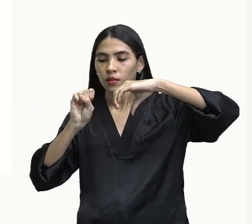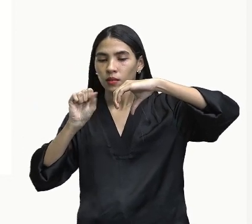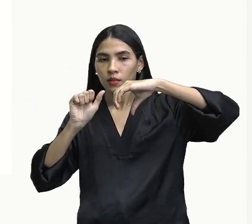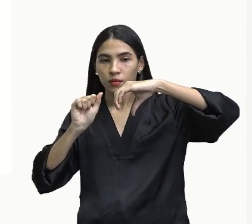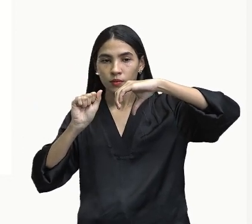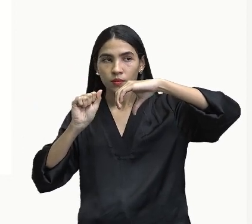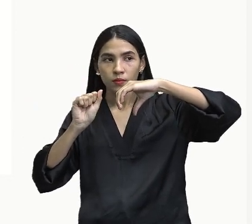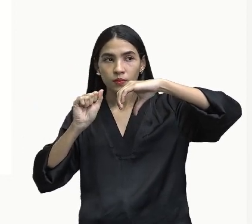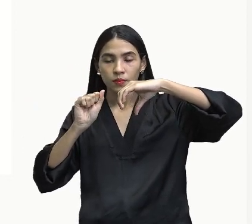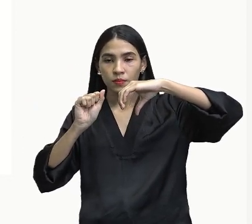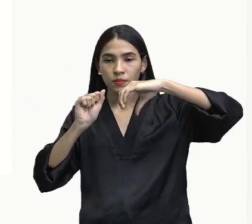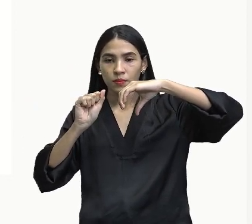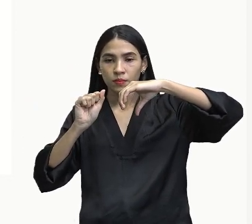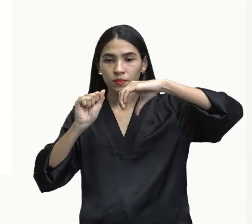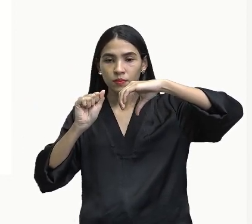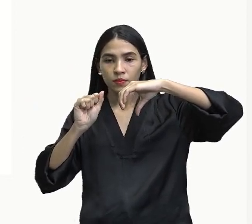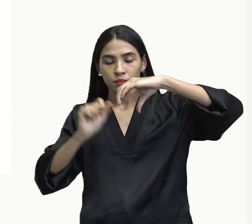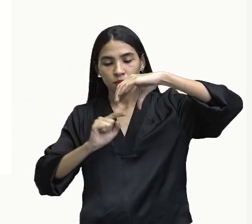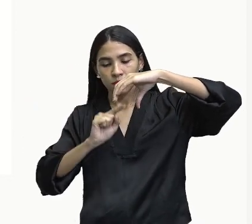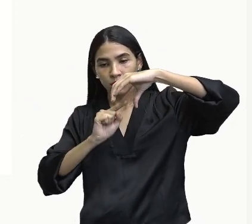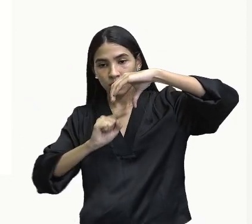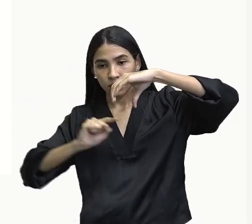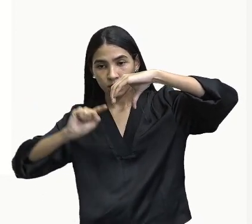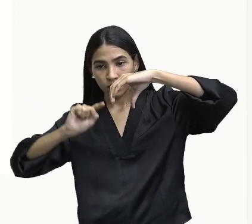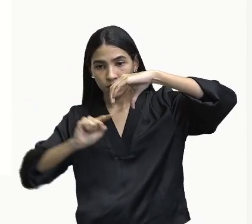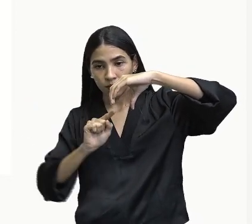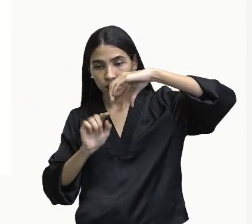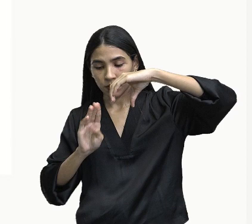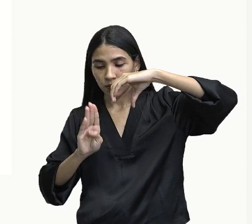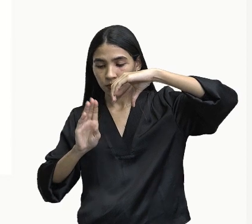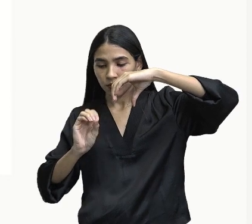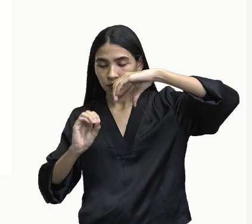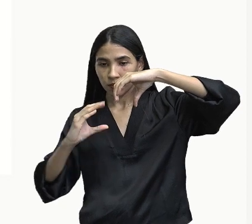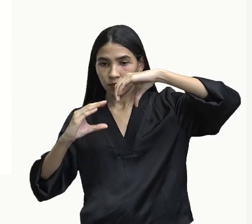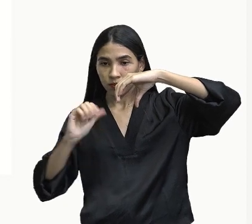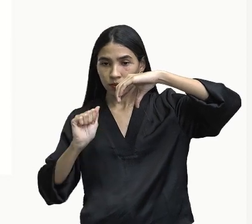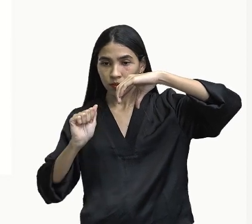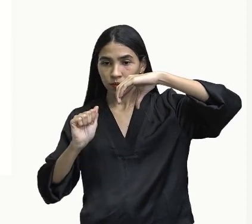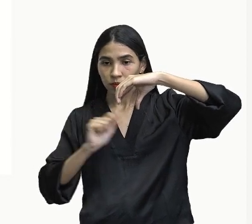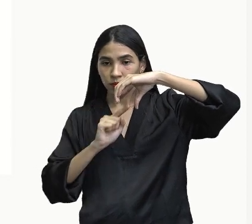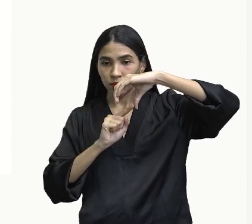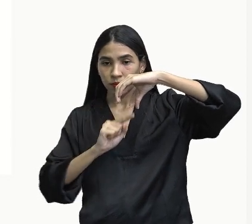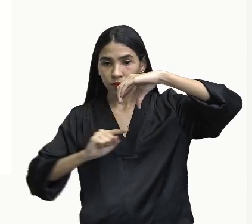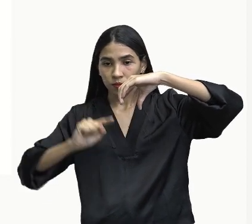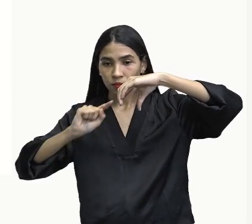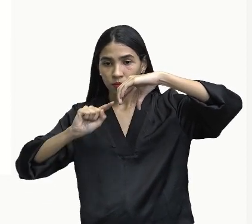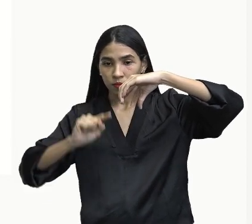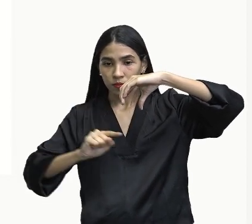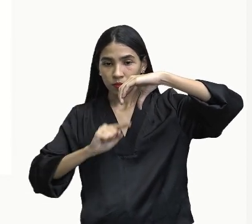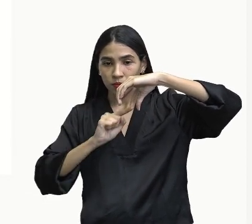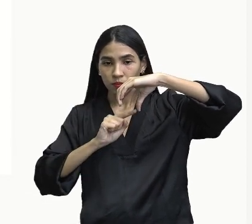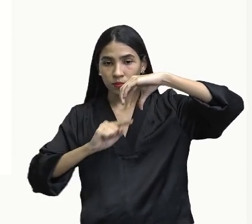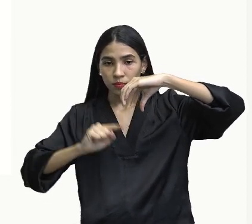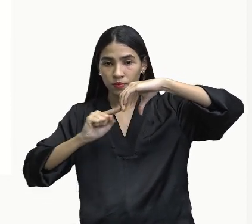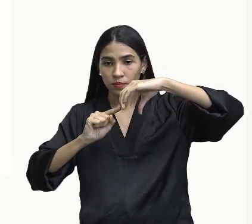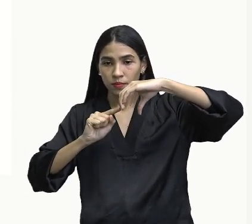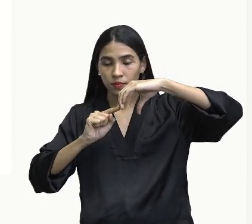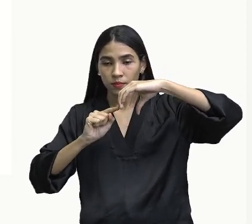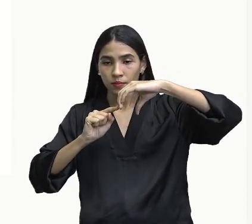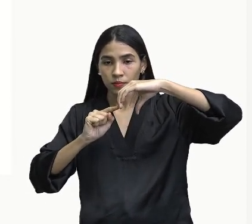A boca, na extremidade de baixo na medusa, na extremidade de cima do pólipo, e ambos possuem,